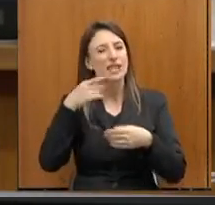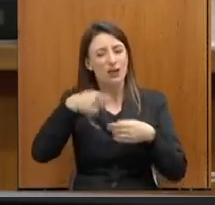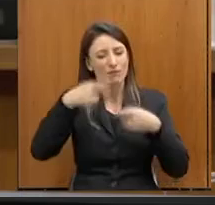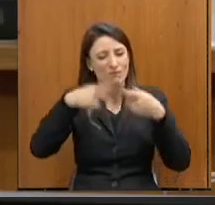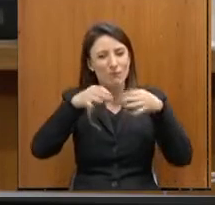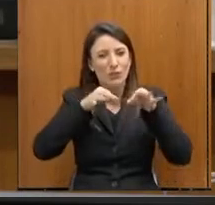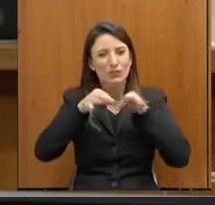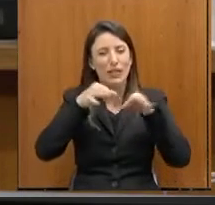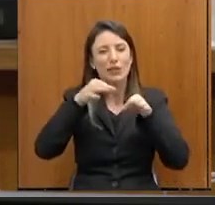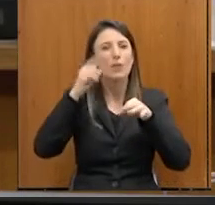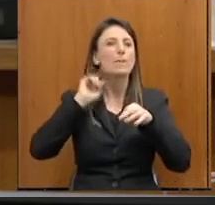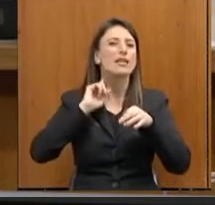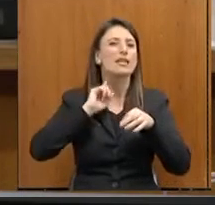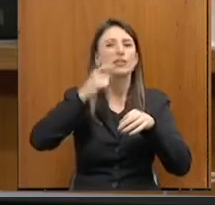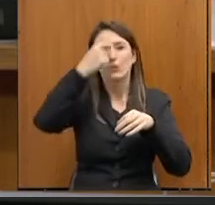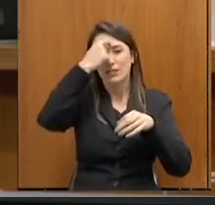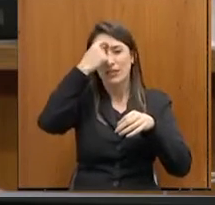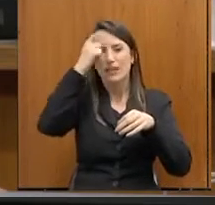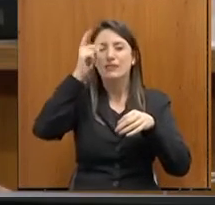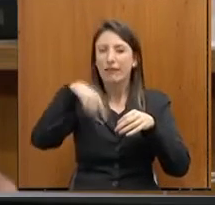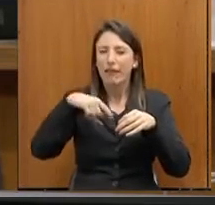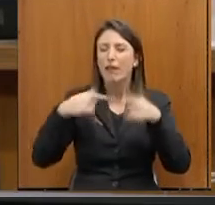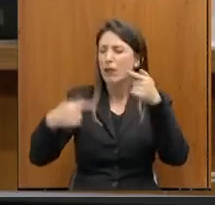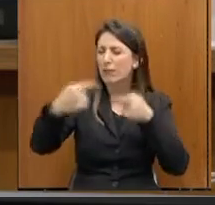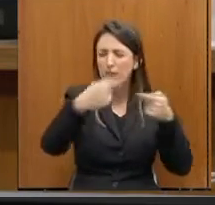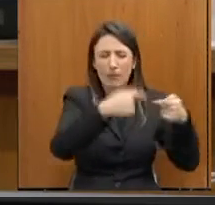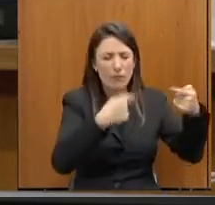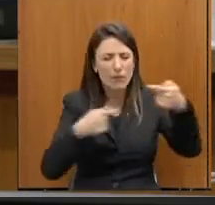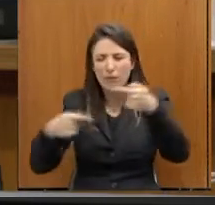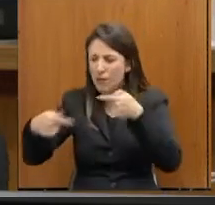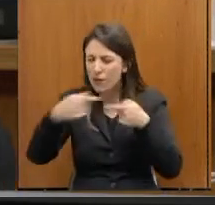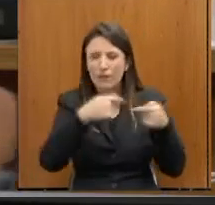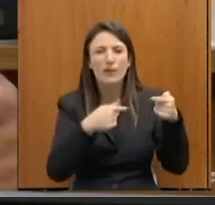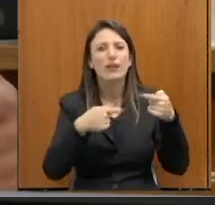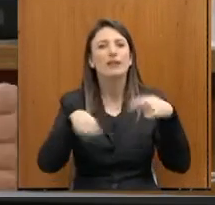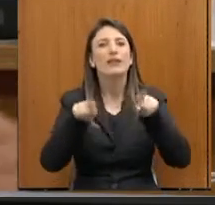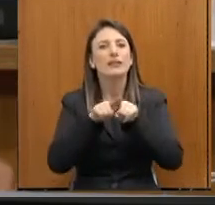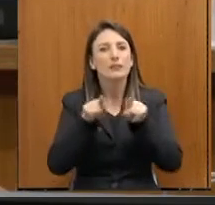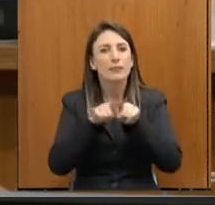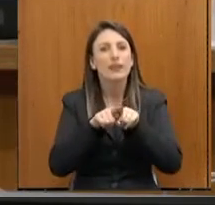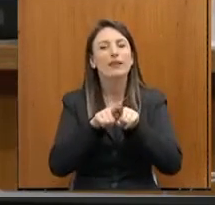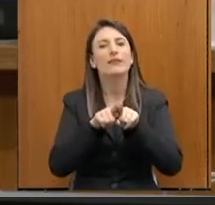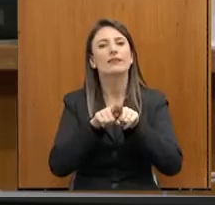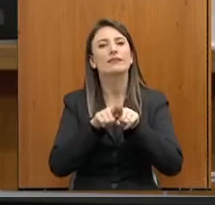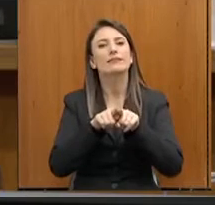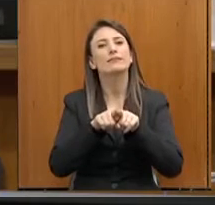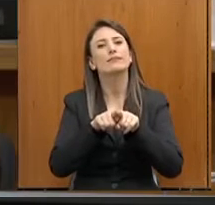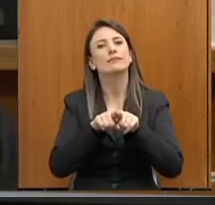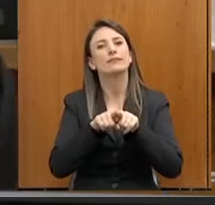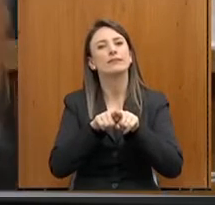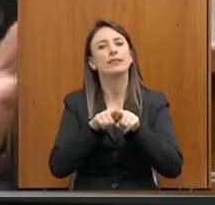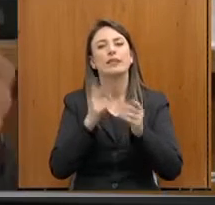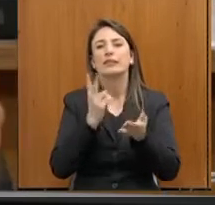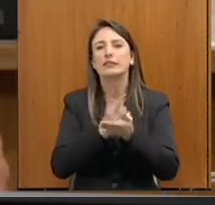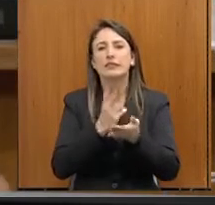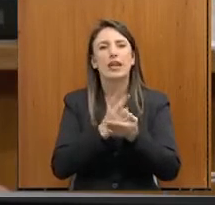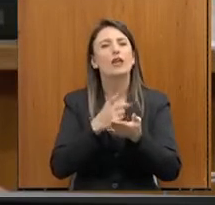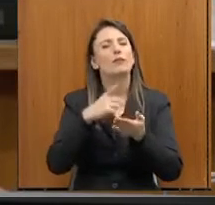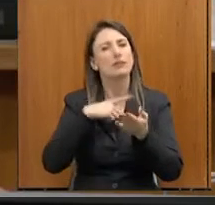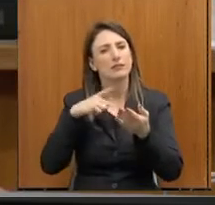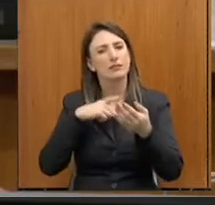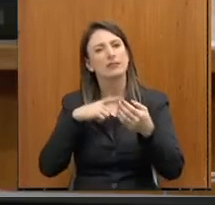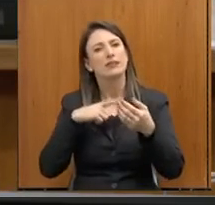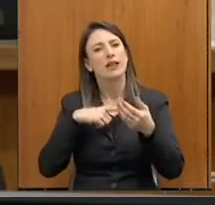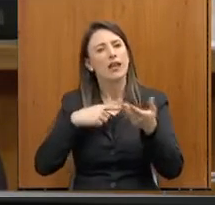são decisões colegiadas e também é inter envolvendo em outros